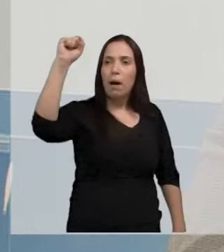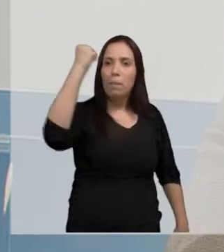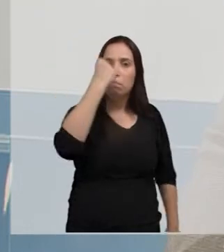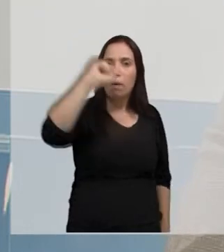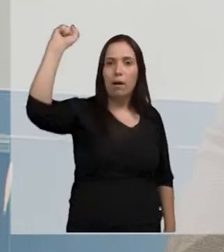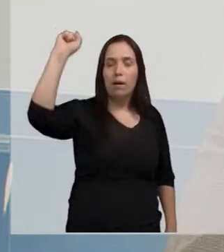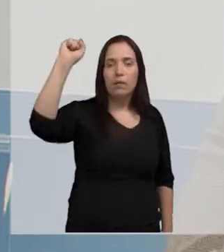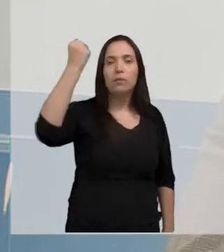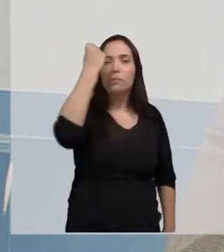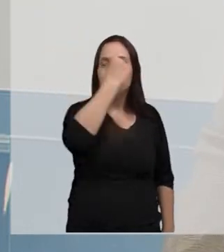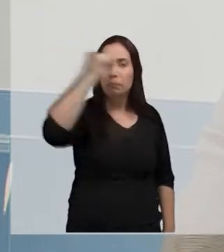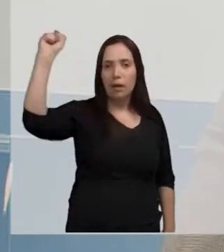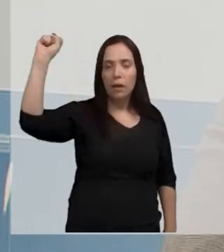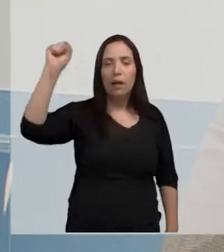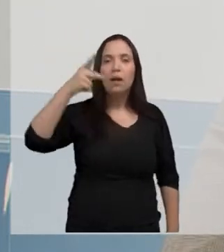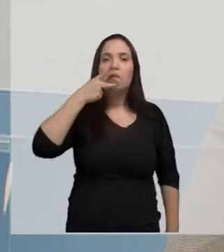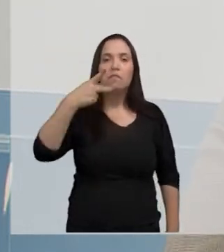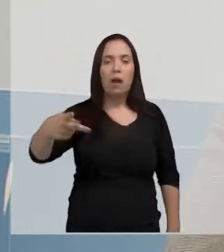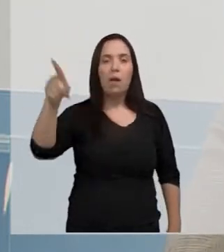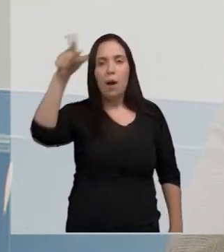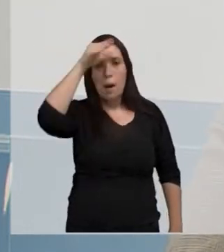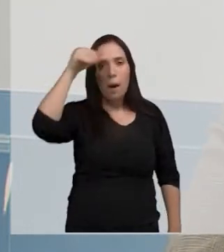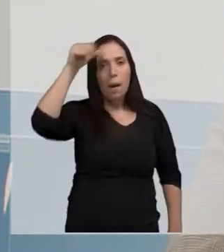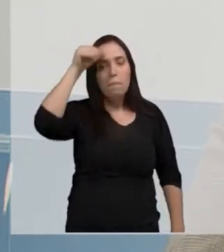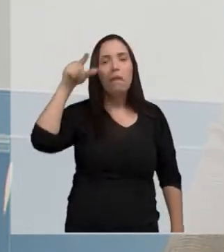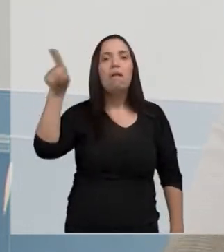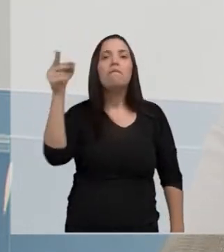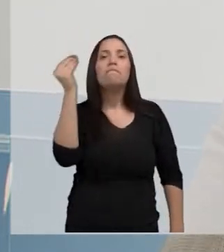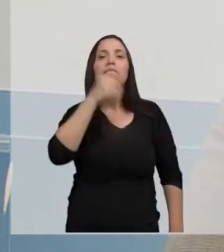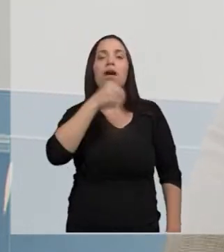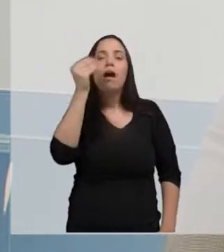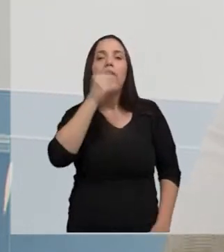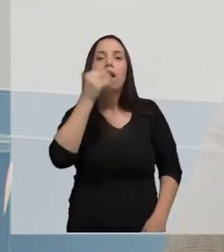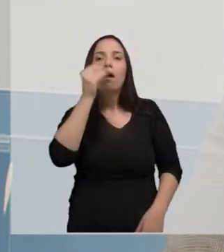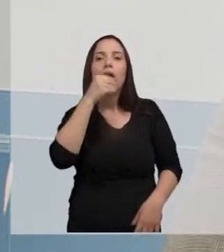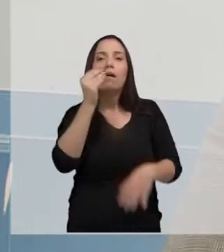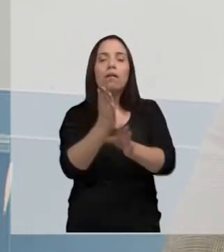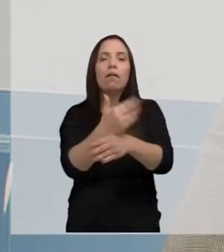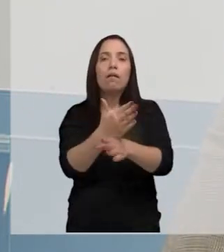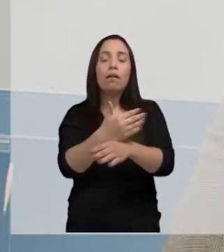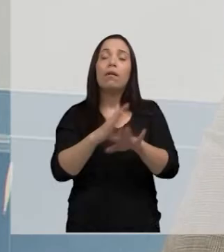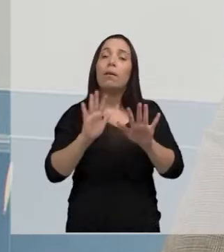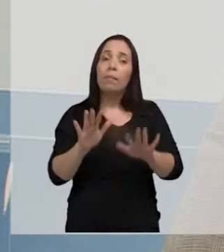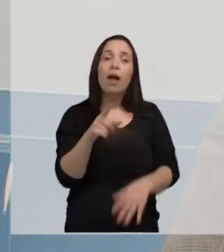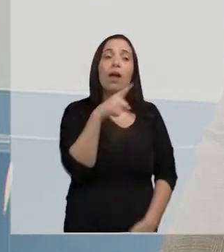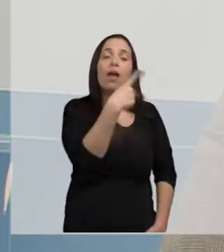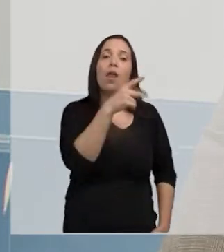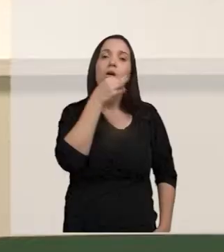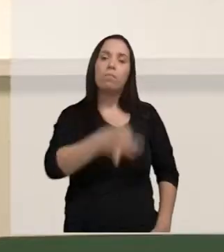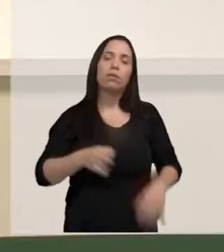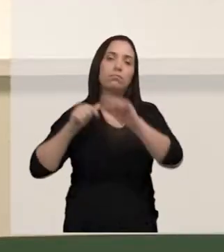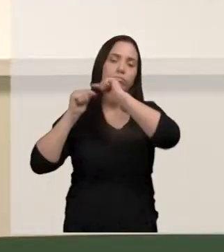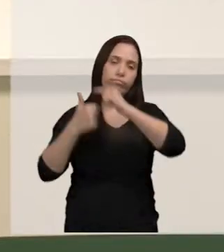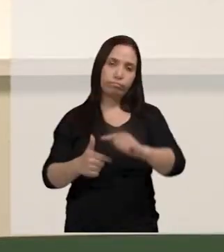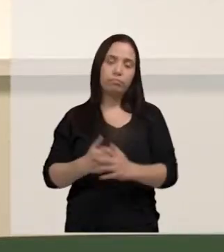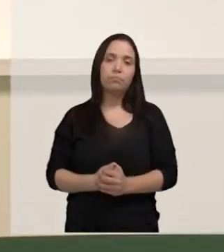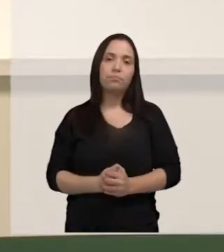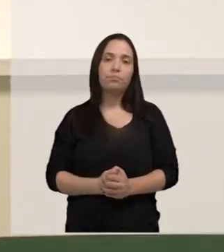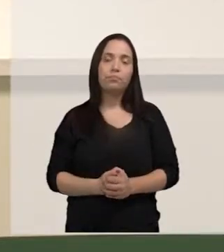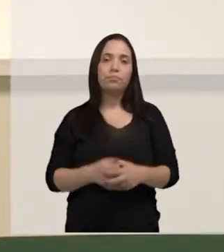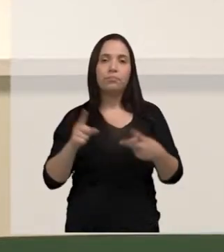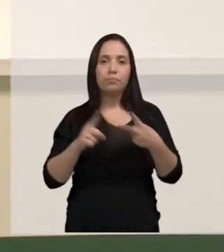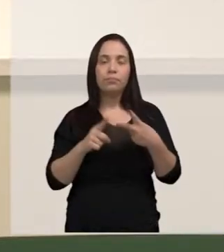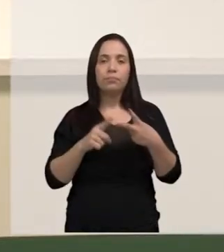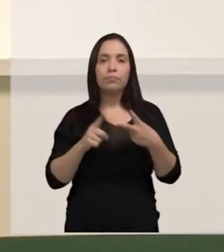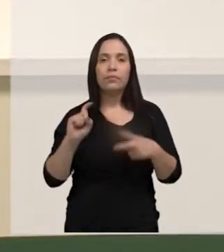ordem, que ele chamou até o governador de frouxo, não foi? É um conservador. Apesar da juventude, ele tem visão conservadora. O